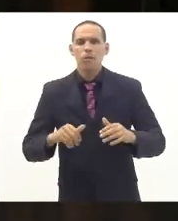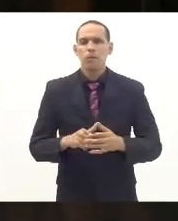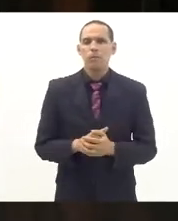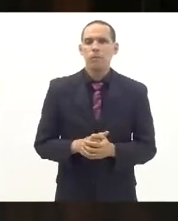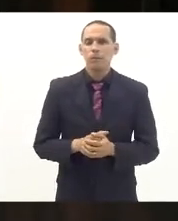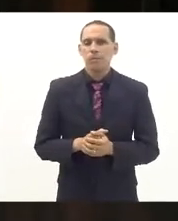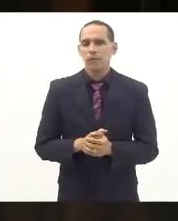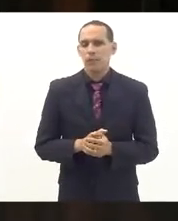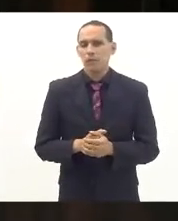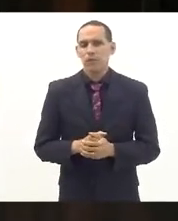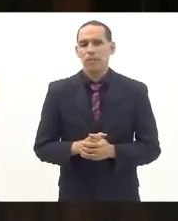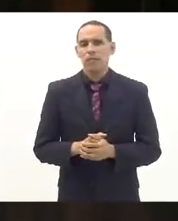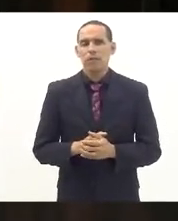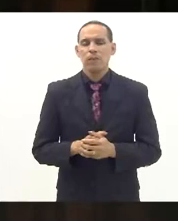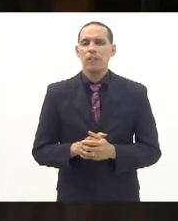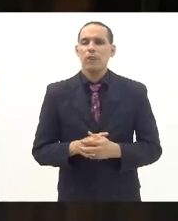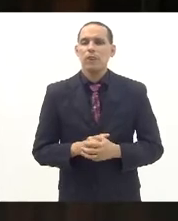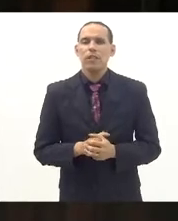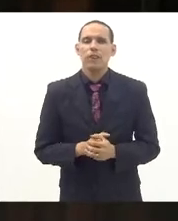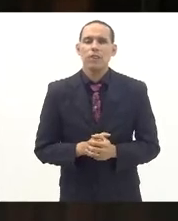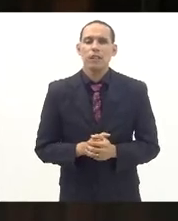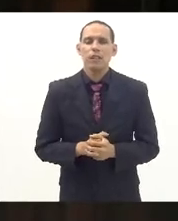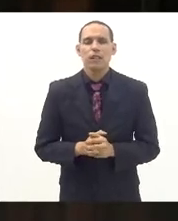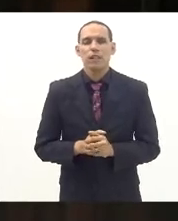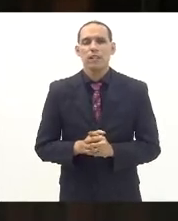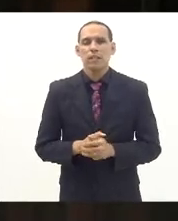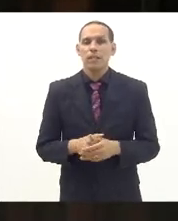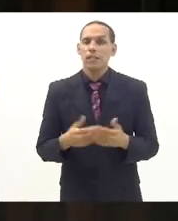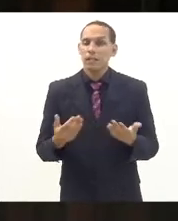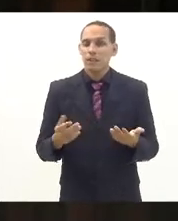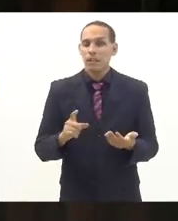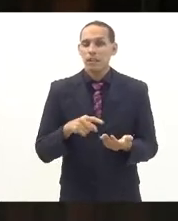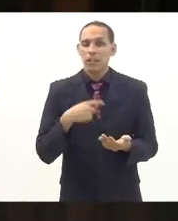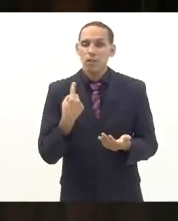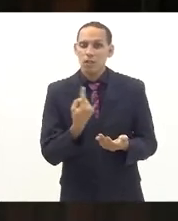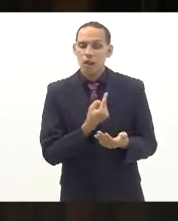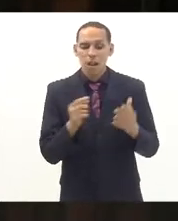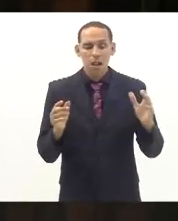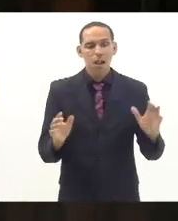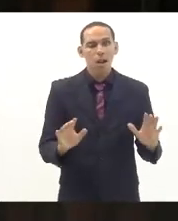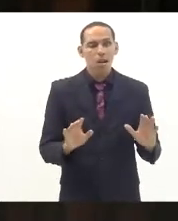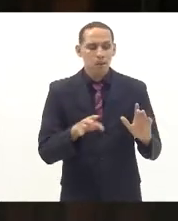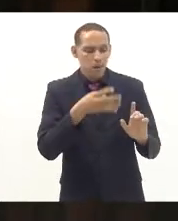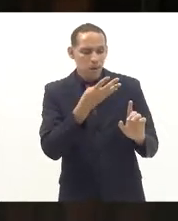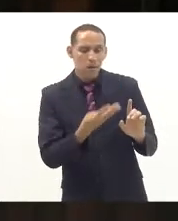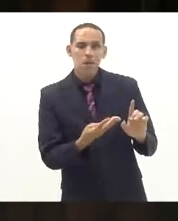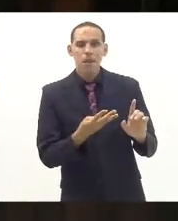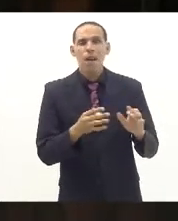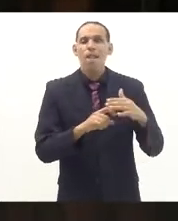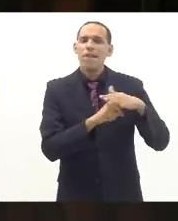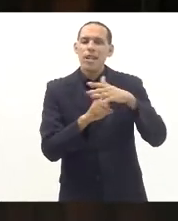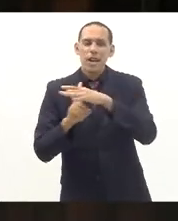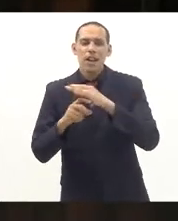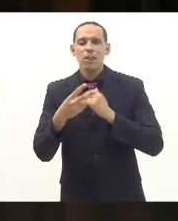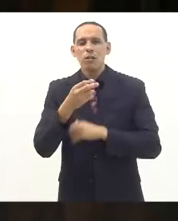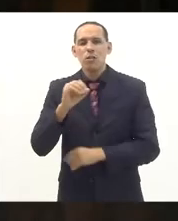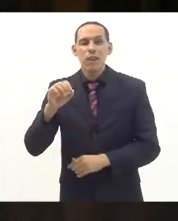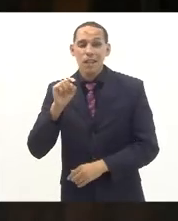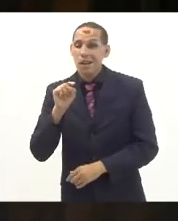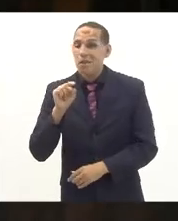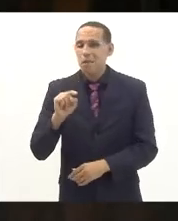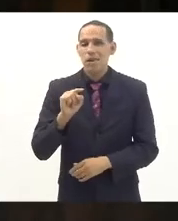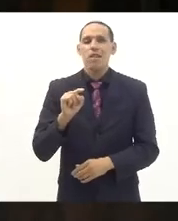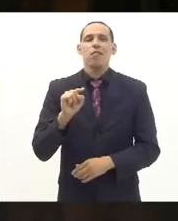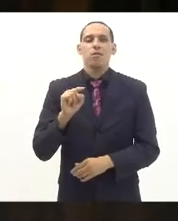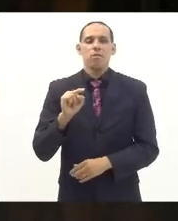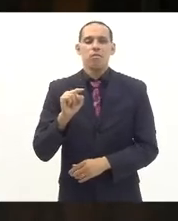é homenageando a feira que levou mais de 200 mil alunos uma feira que tava